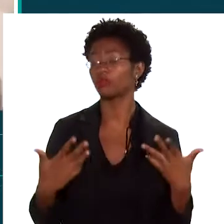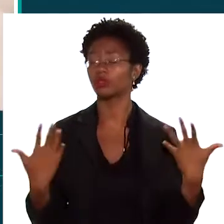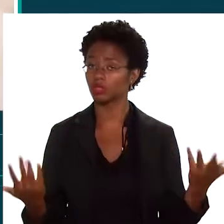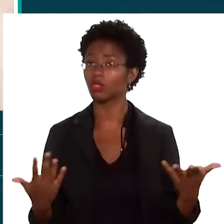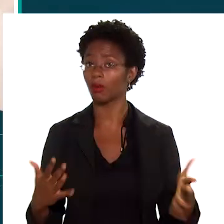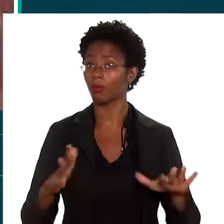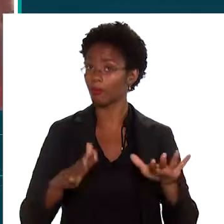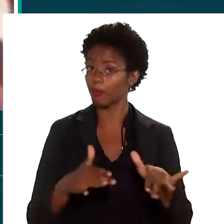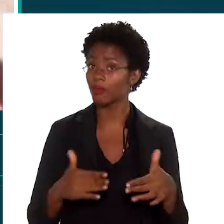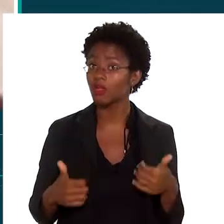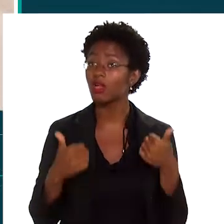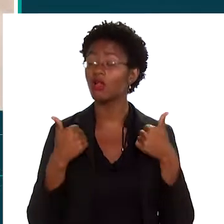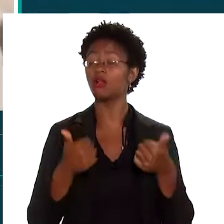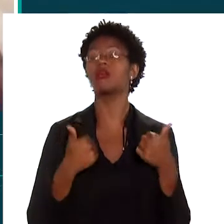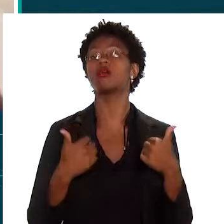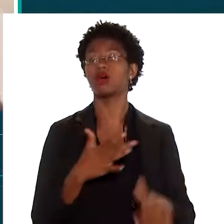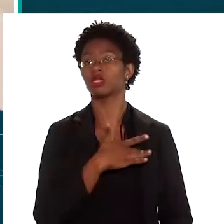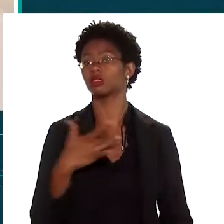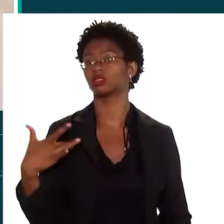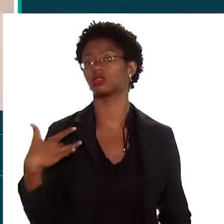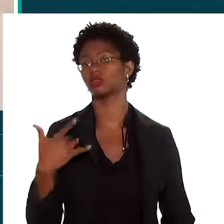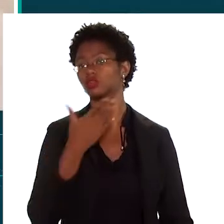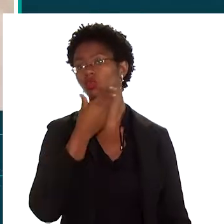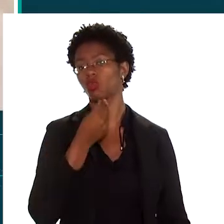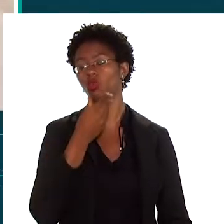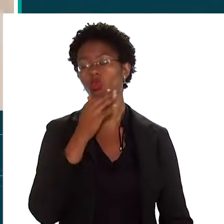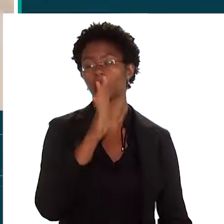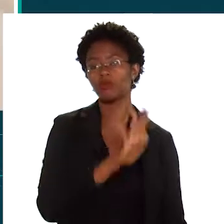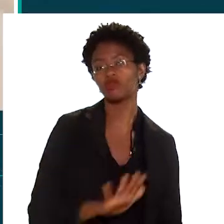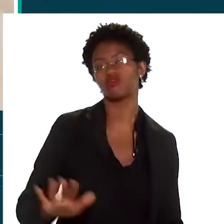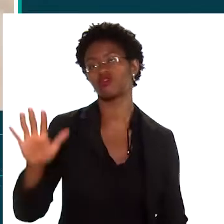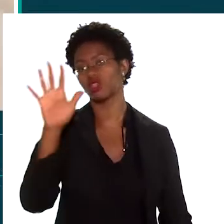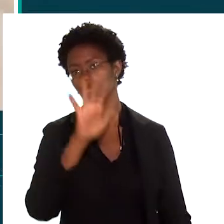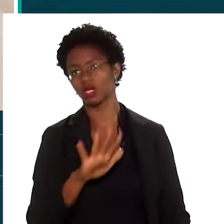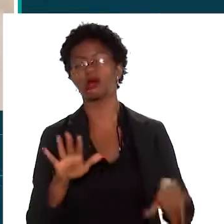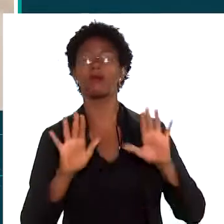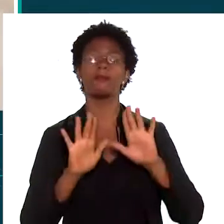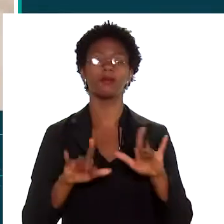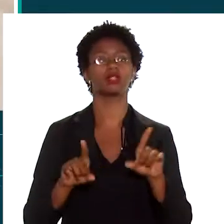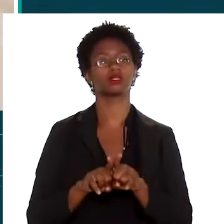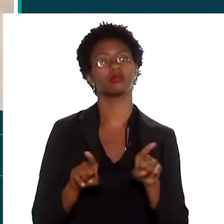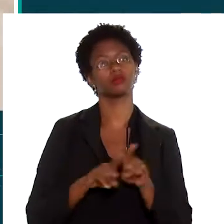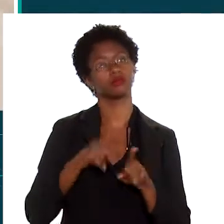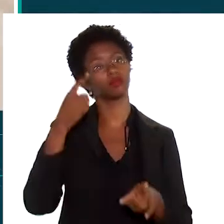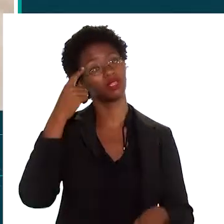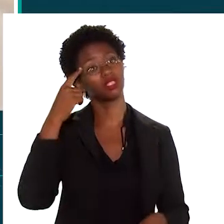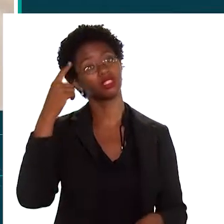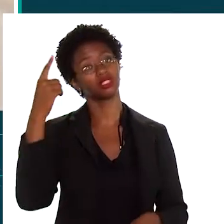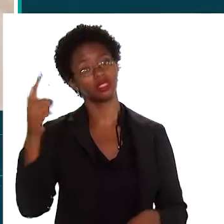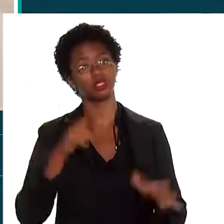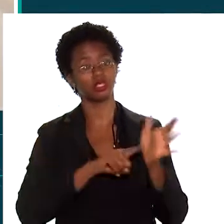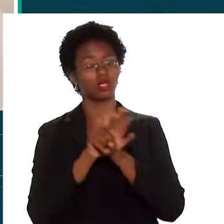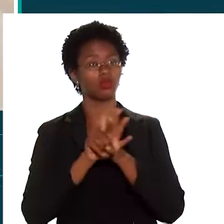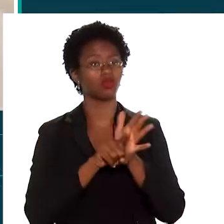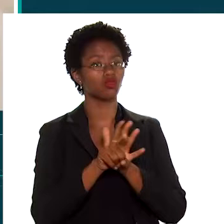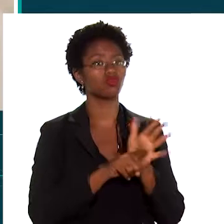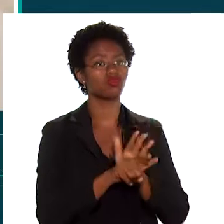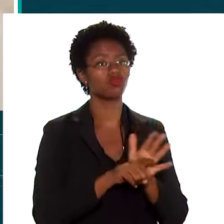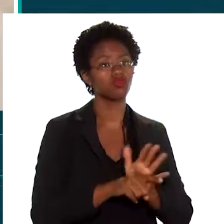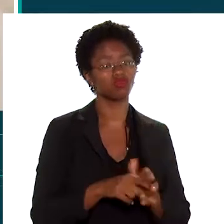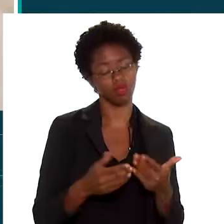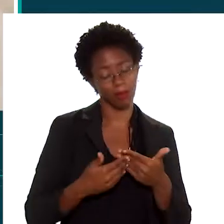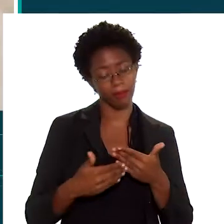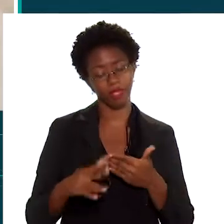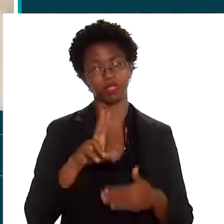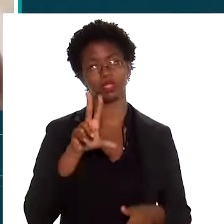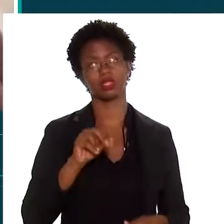pode contribuir com a saúde do homem como um todo, bacana. Entretanto, pensando na consulta do urologista a partir